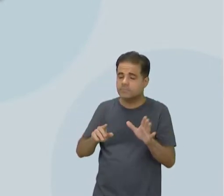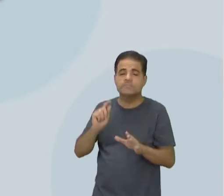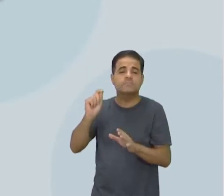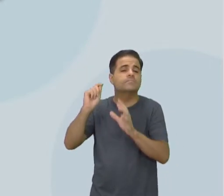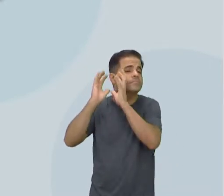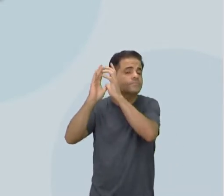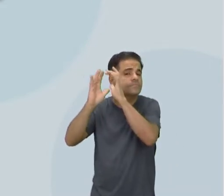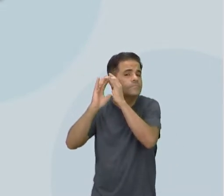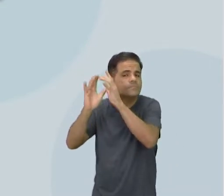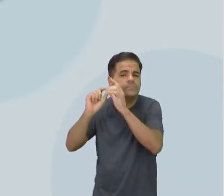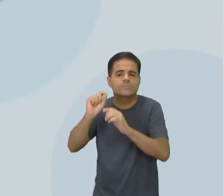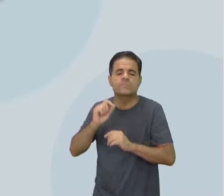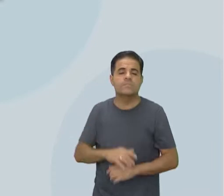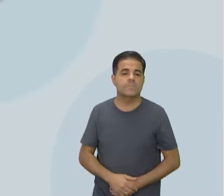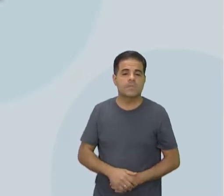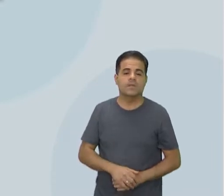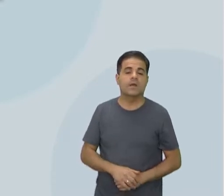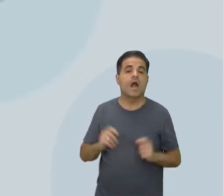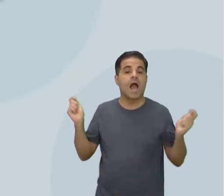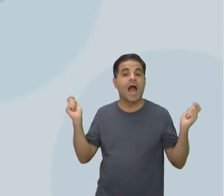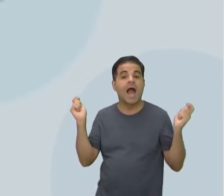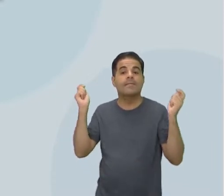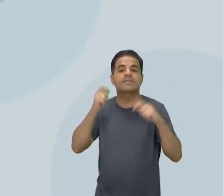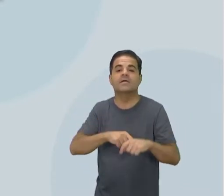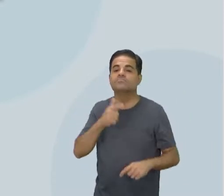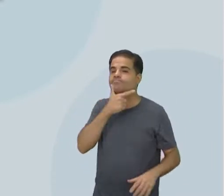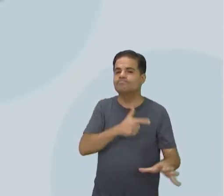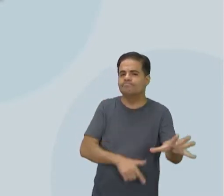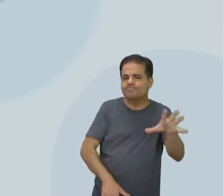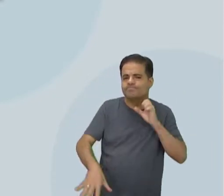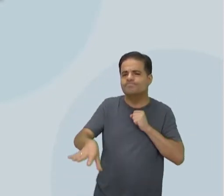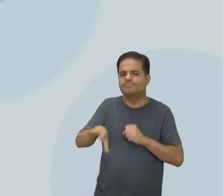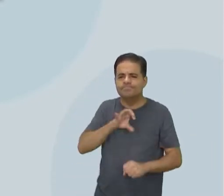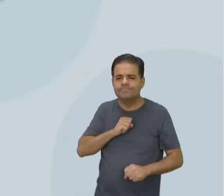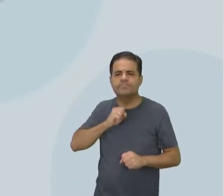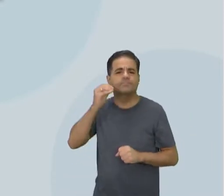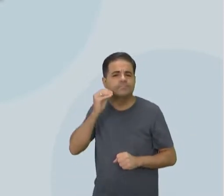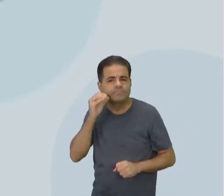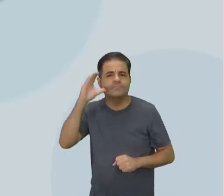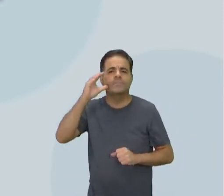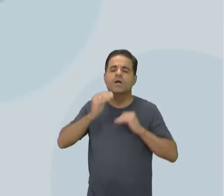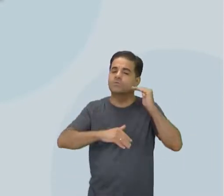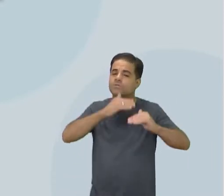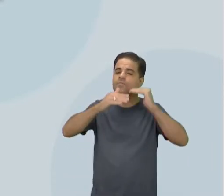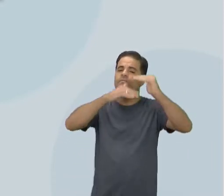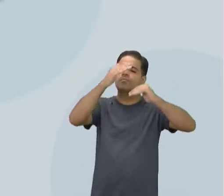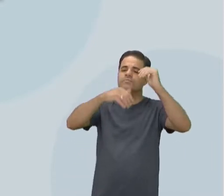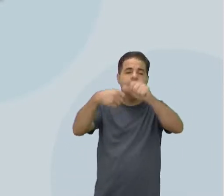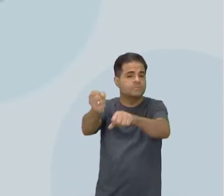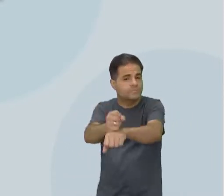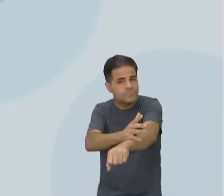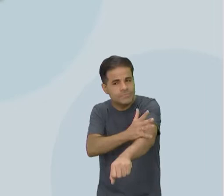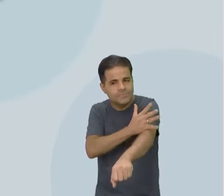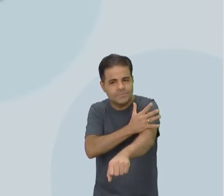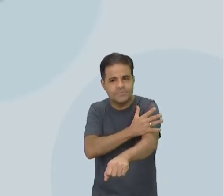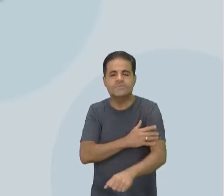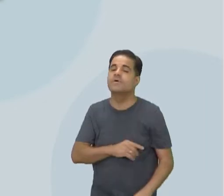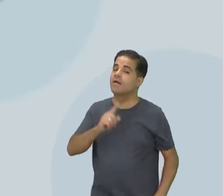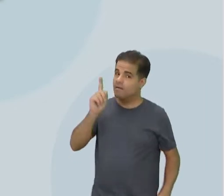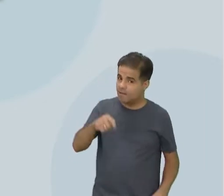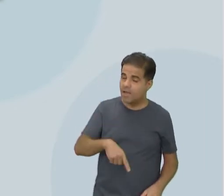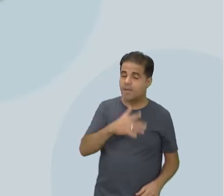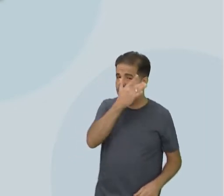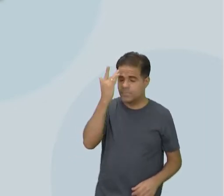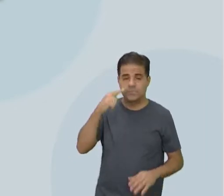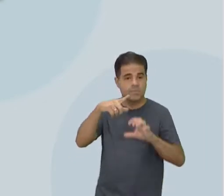a cognição. Cognição é a capacidade de adquirir conhecimento e desenvolver emoções. Então o cara que é